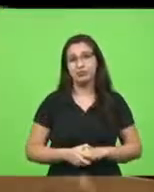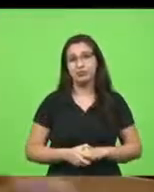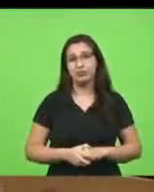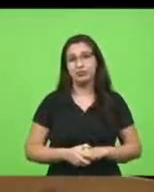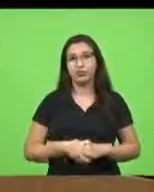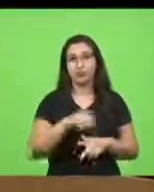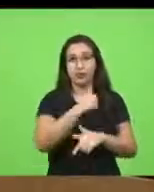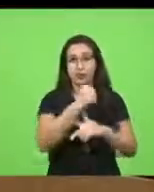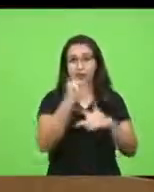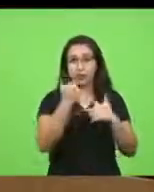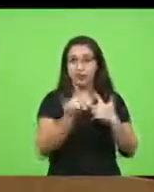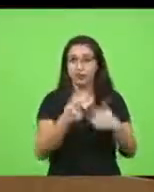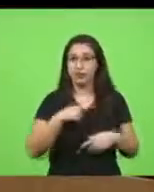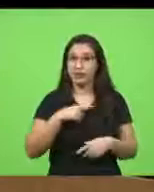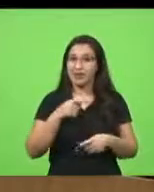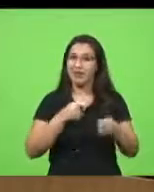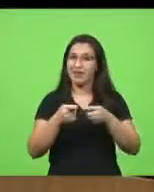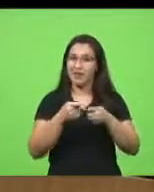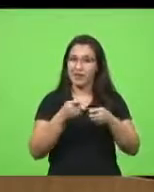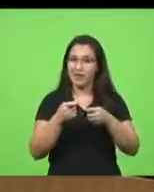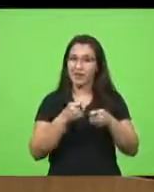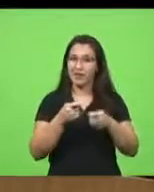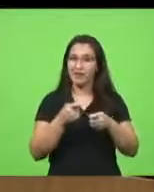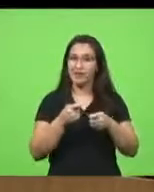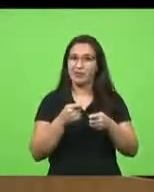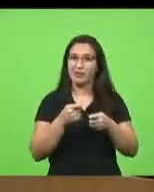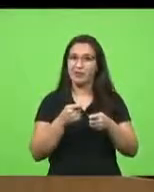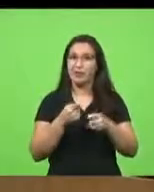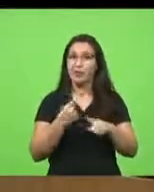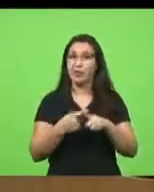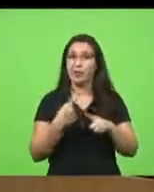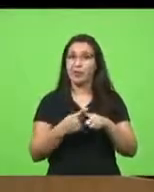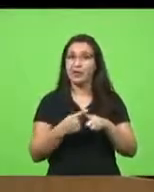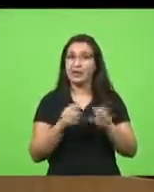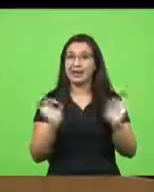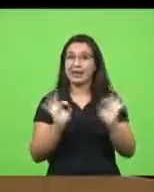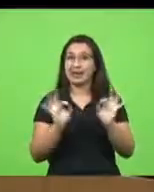pagaram durante um ano o transporte escolar, não tiveram aulas,